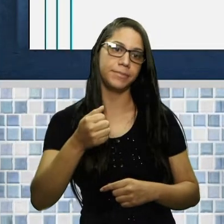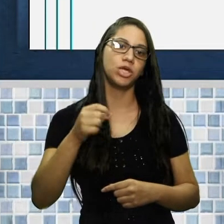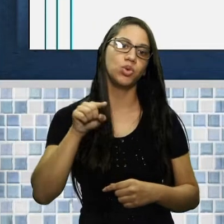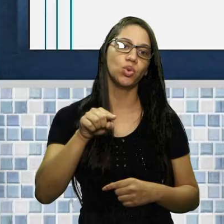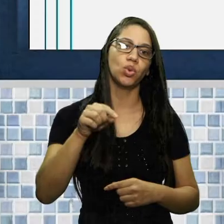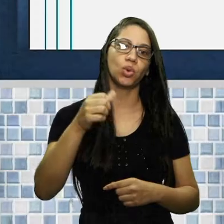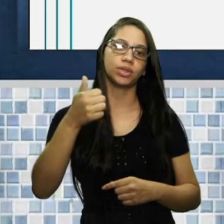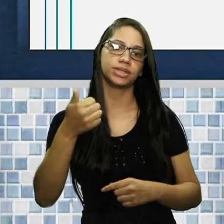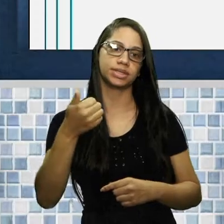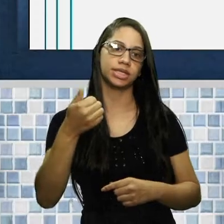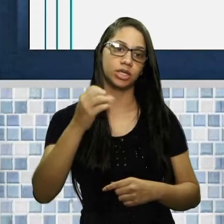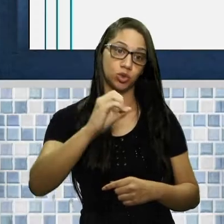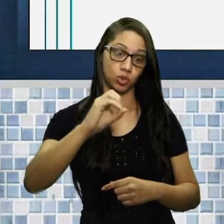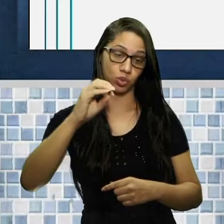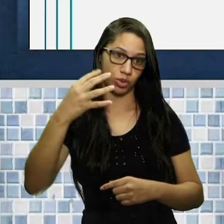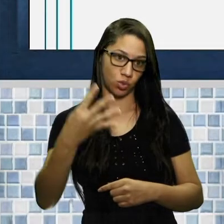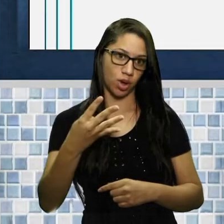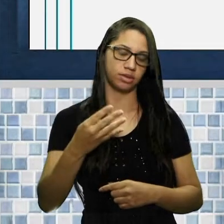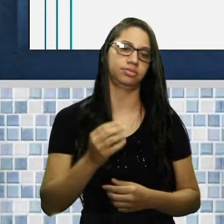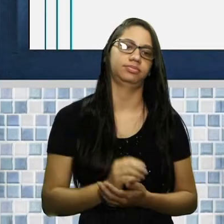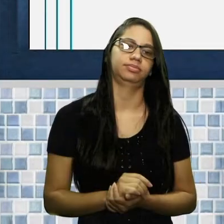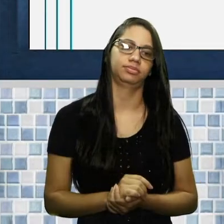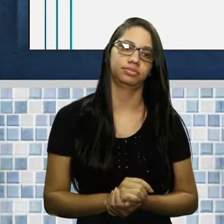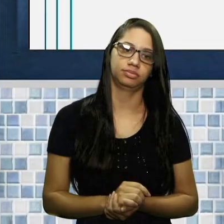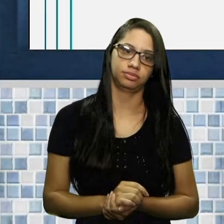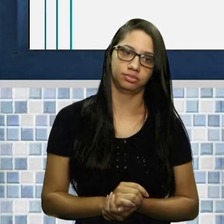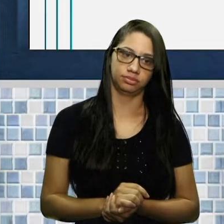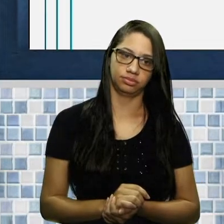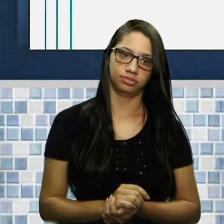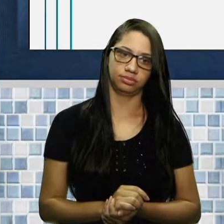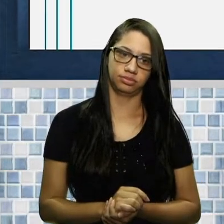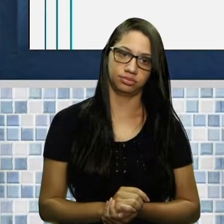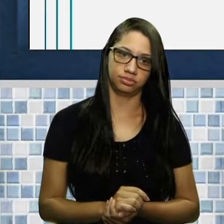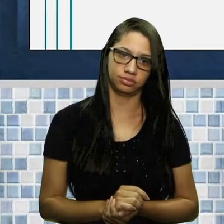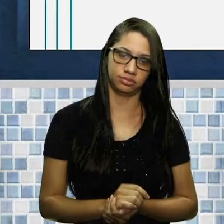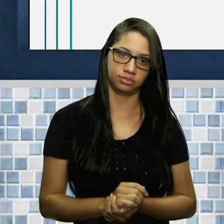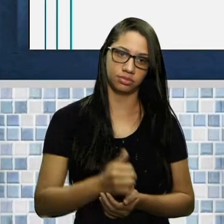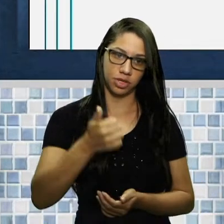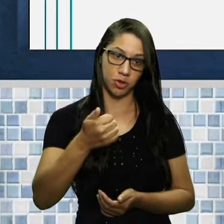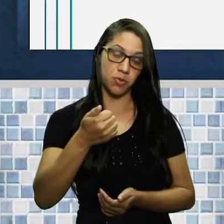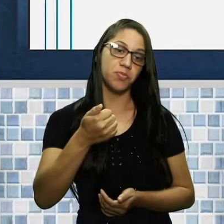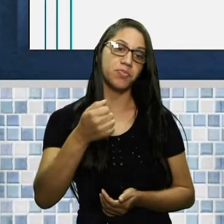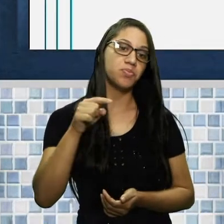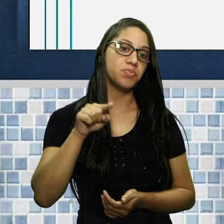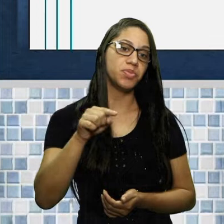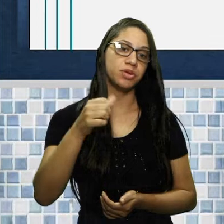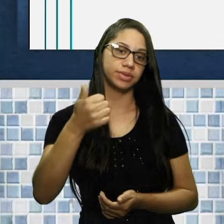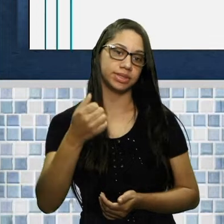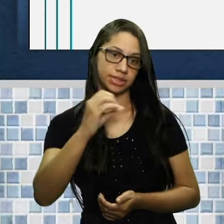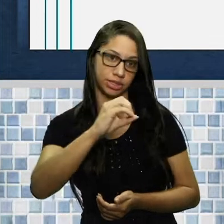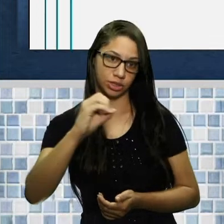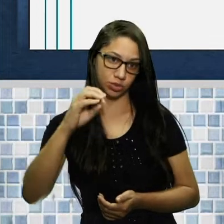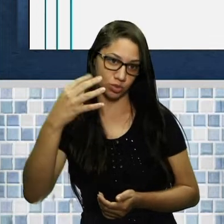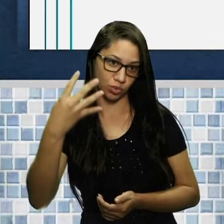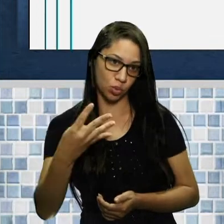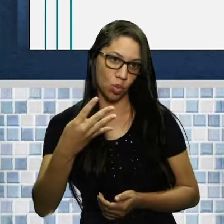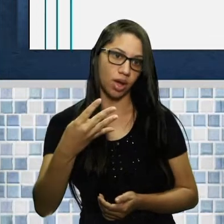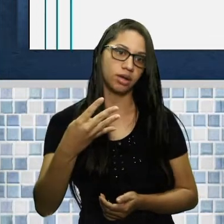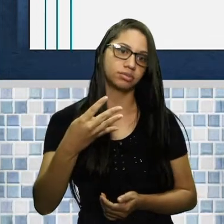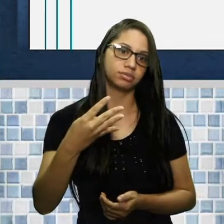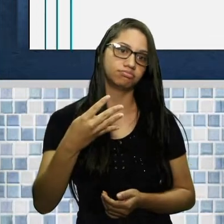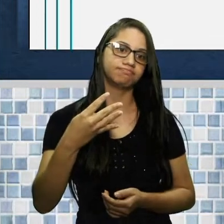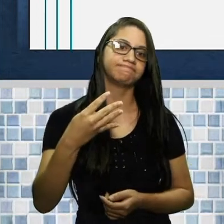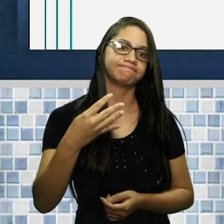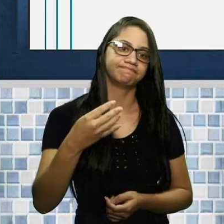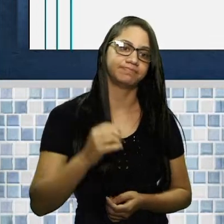1.104. Então, continuando com o cálculo aí, ó. Já que eu tenho que deu 1.104, nós vamos pegar o 1.460,